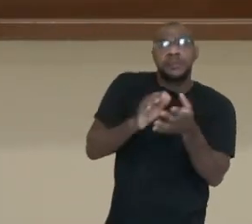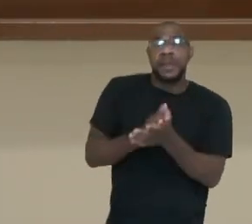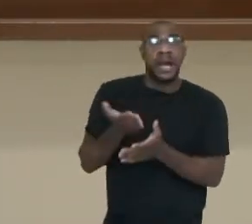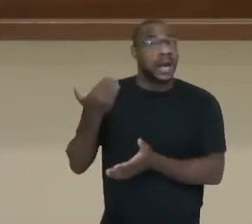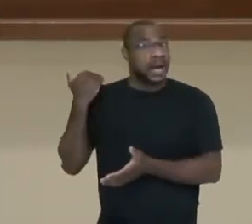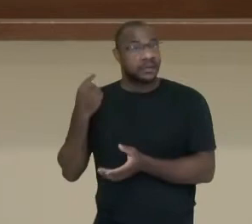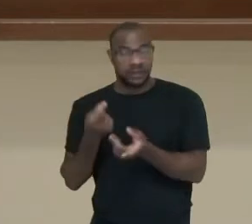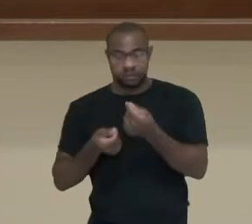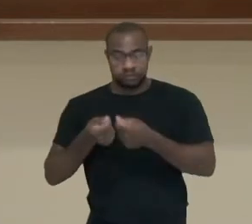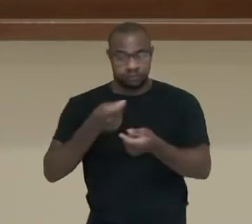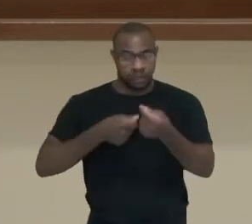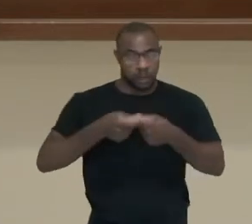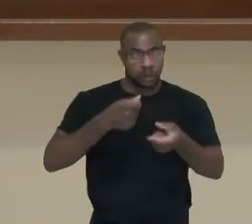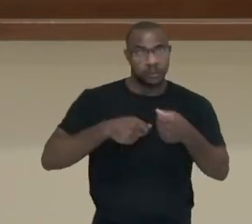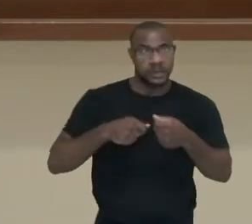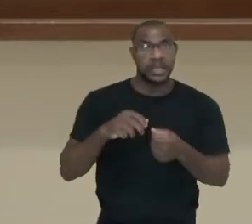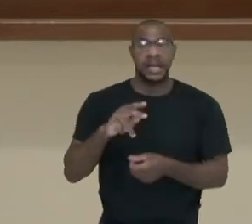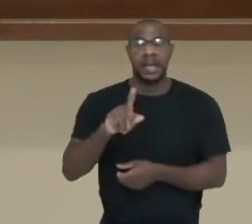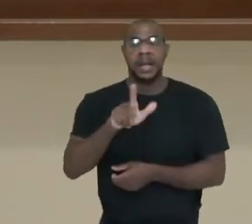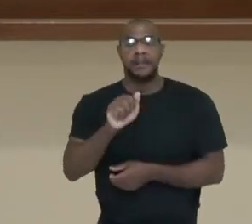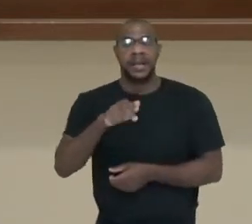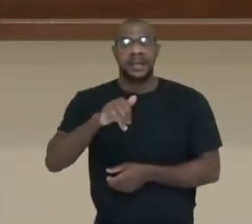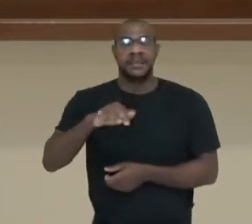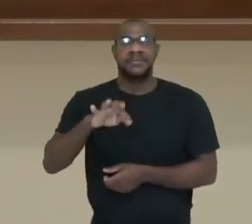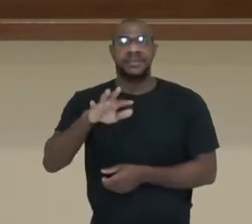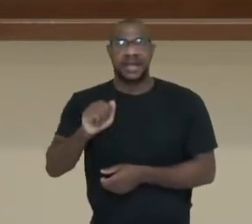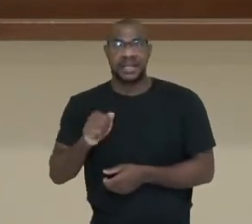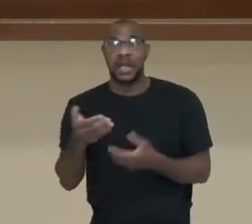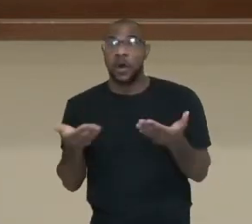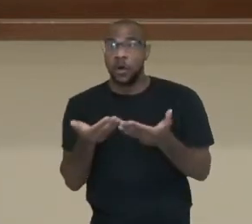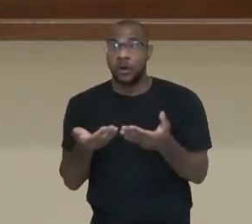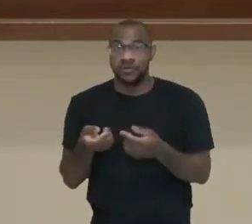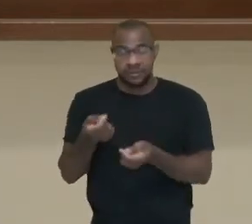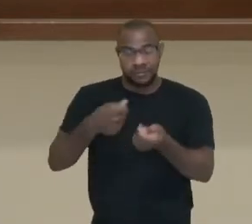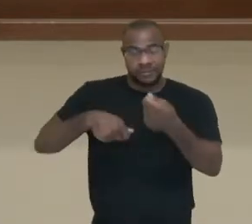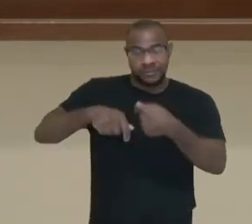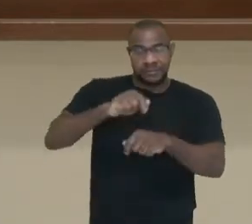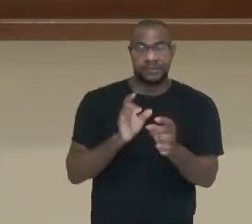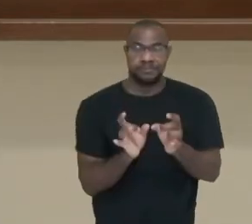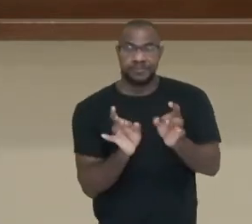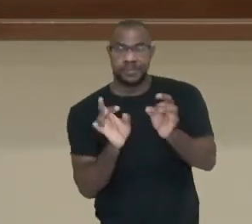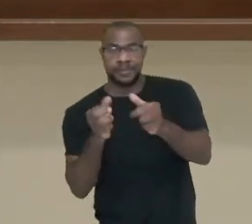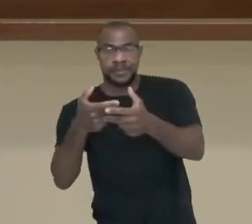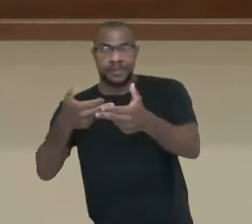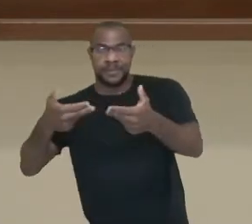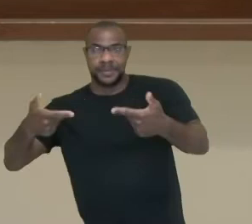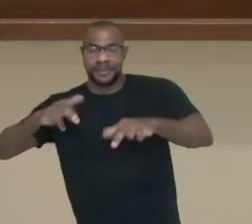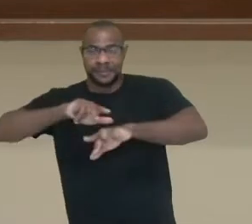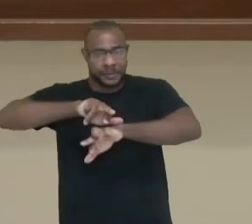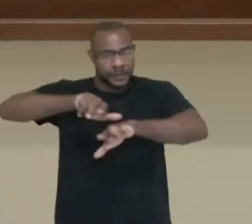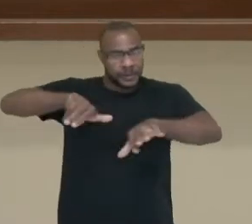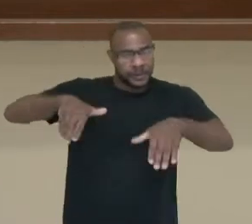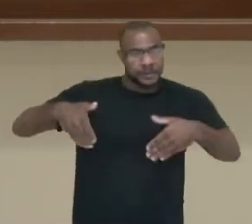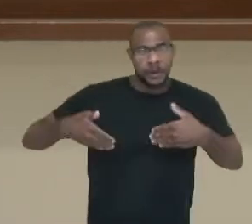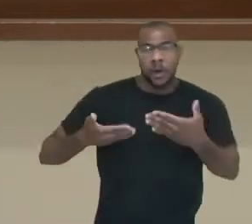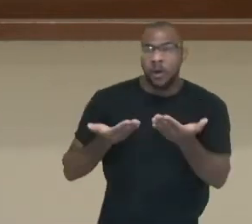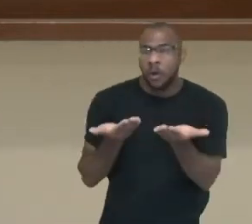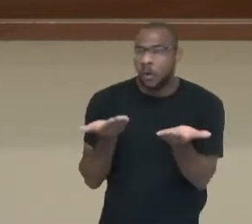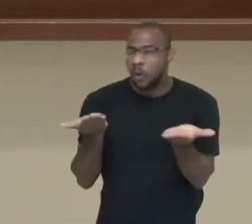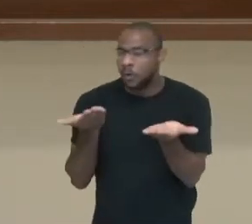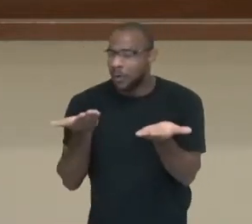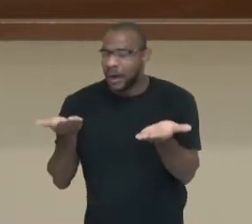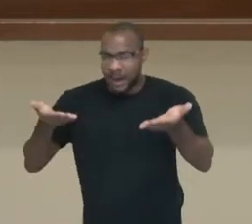economia planificada e hoje é a economia de mercado. E por isso é interessante a gente fazer a análise. Dentro dessa primeira